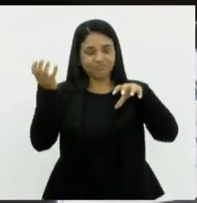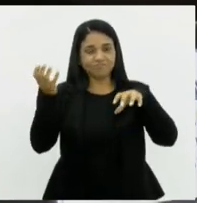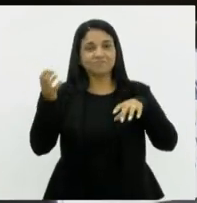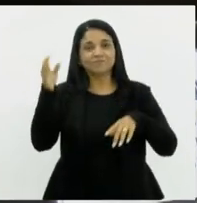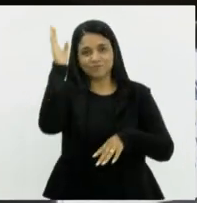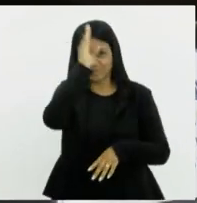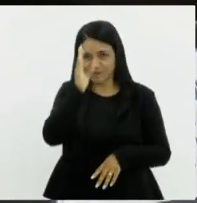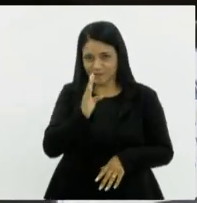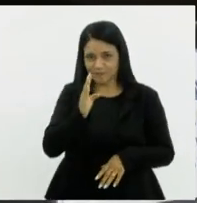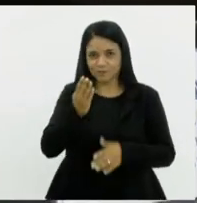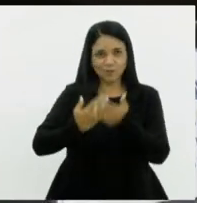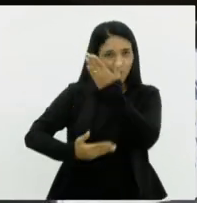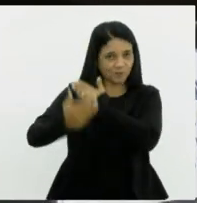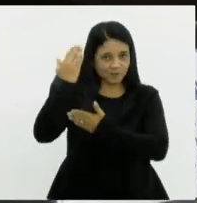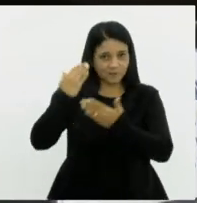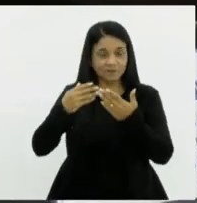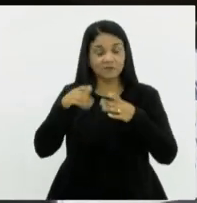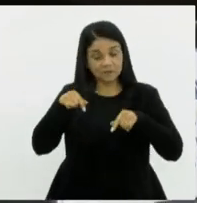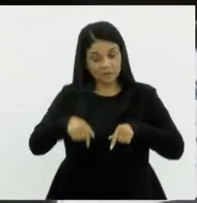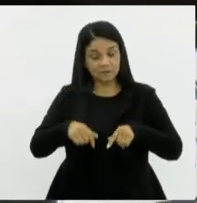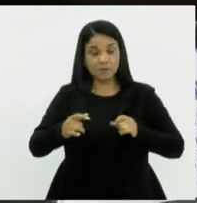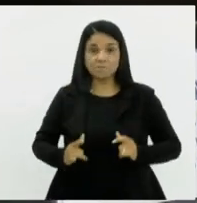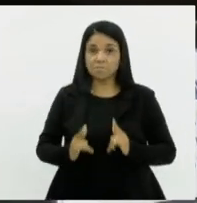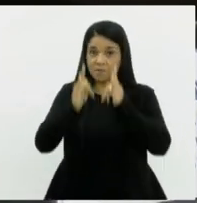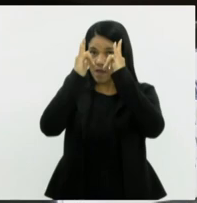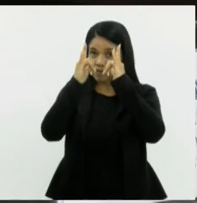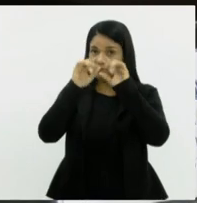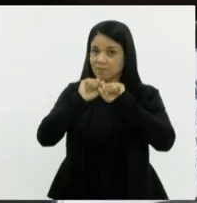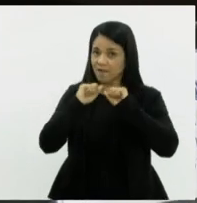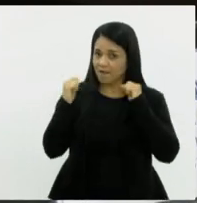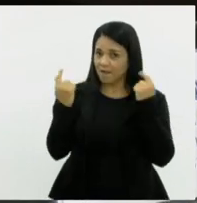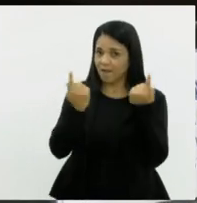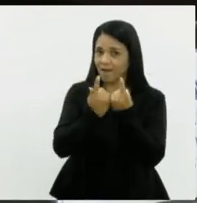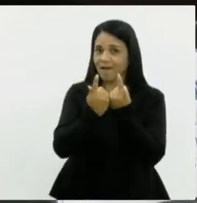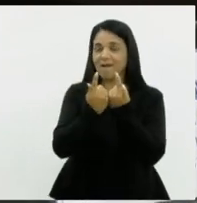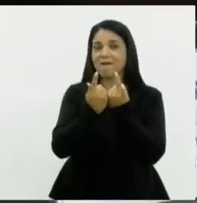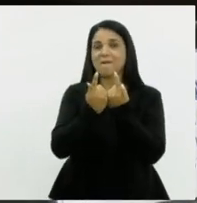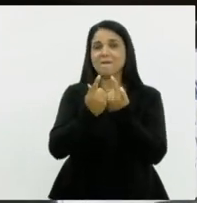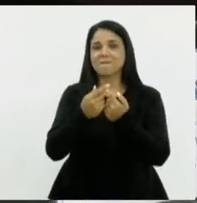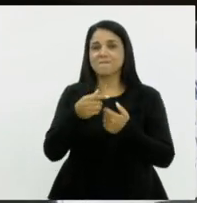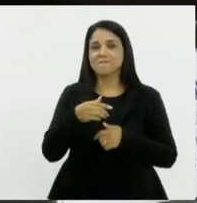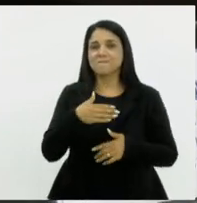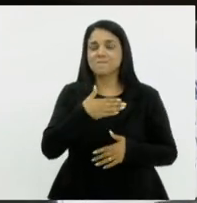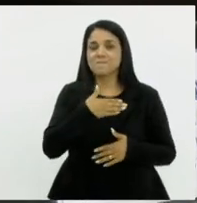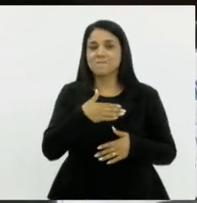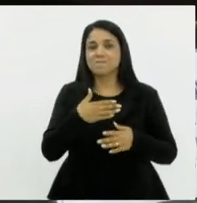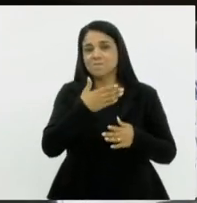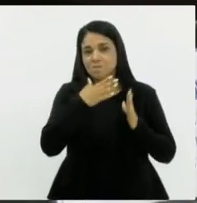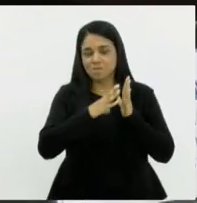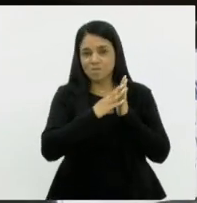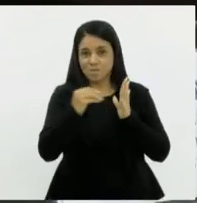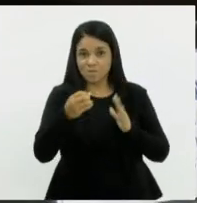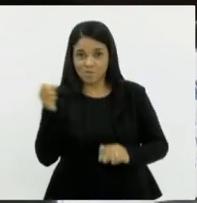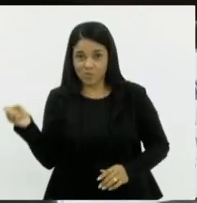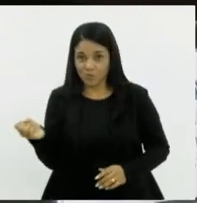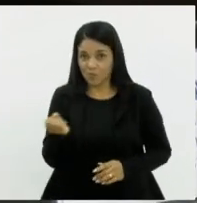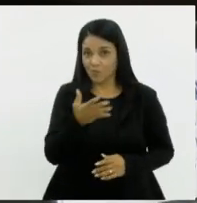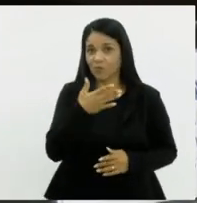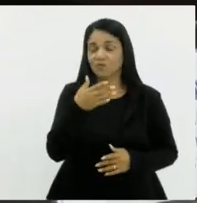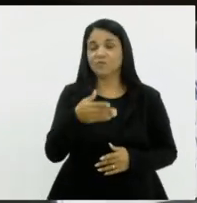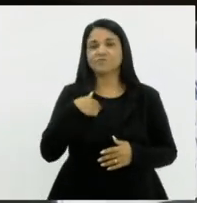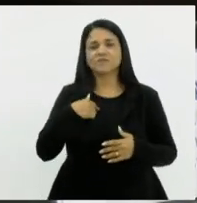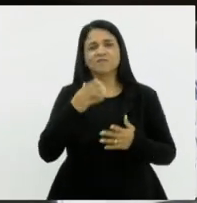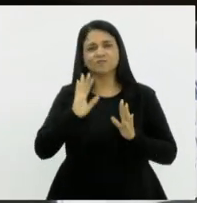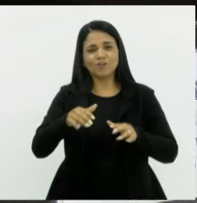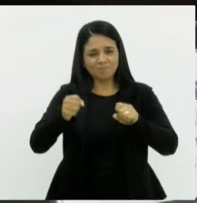a Assembleia se instalou aqui nesse prédio, se modernizou, e estamos aqui assistindo um novo tempo daquilo que eu fui há